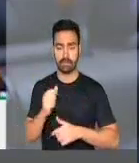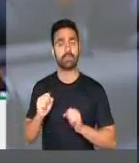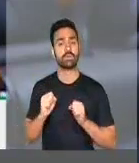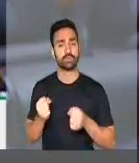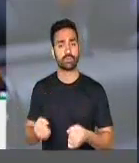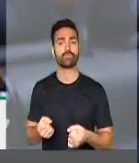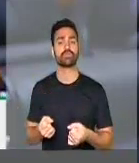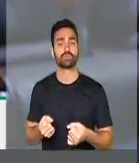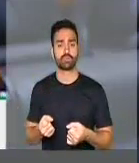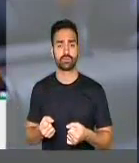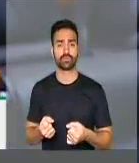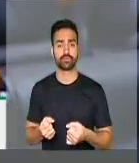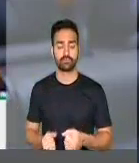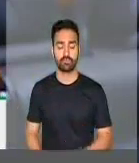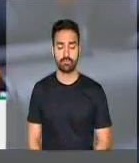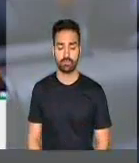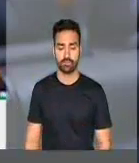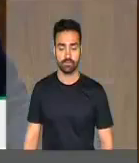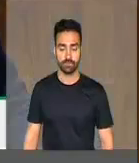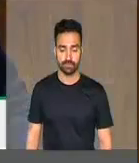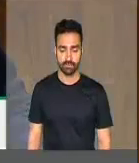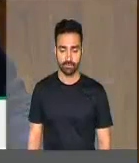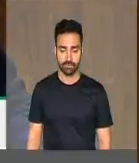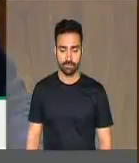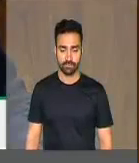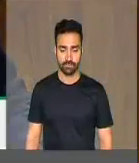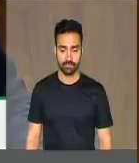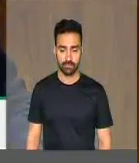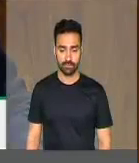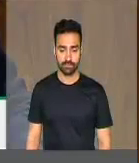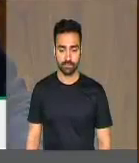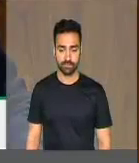um homem idealista. Na íntegra, na Voz do Brasil. Vamos dar início ao Dacomo Lido.